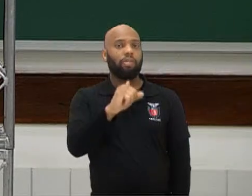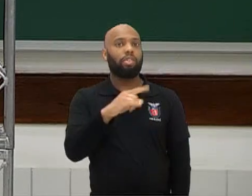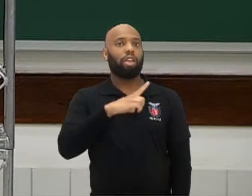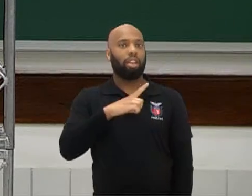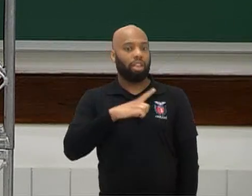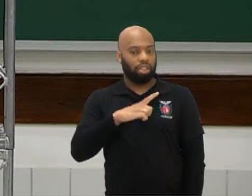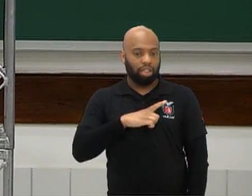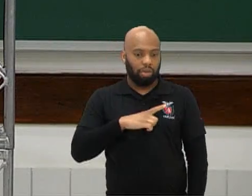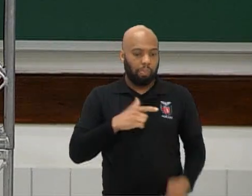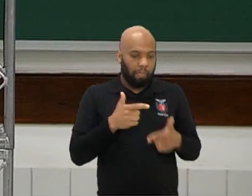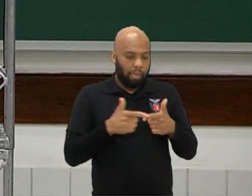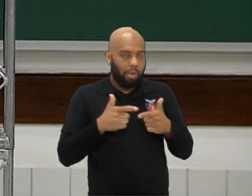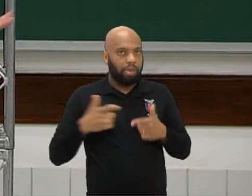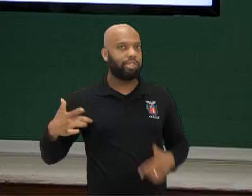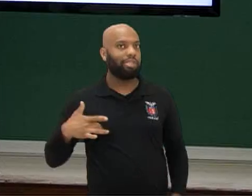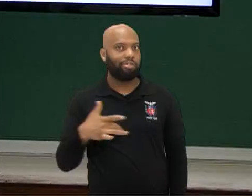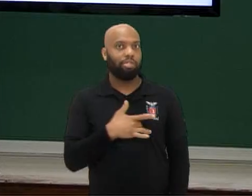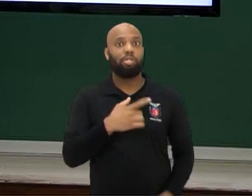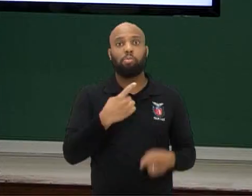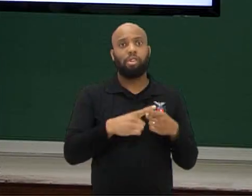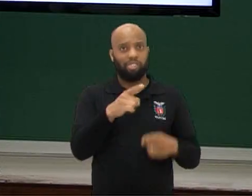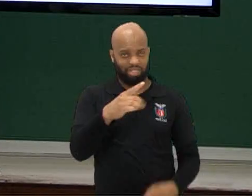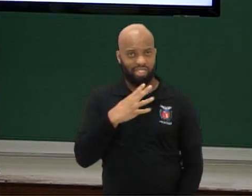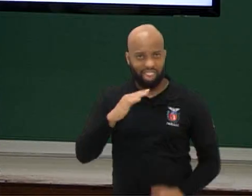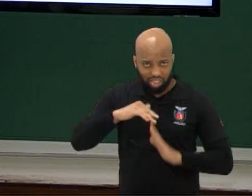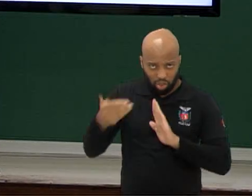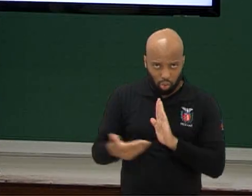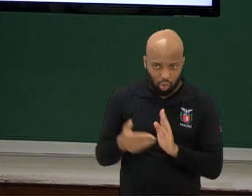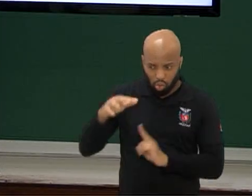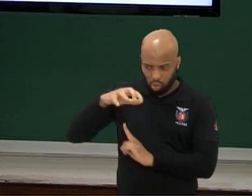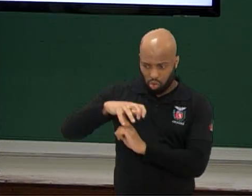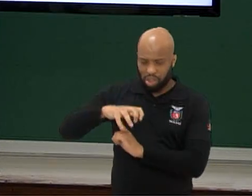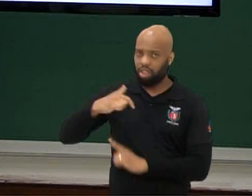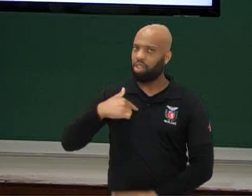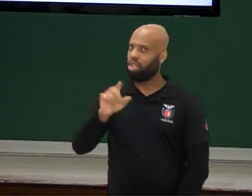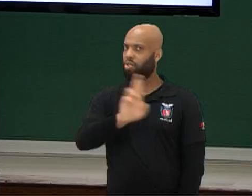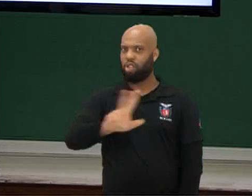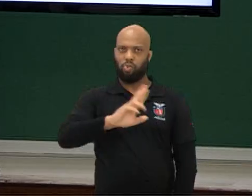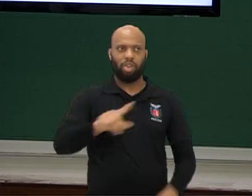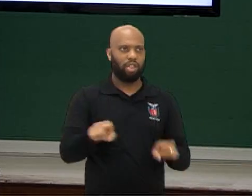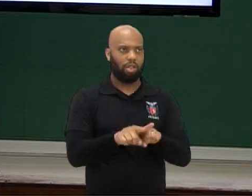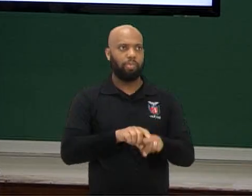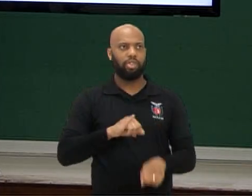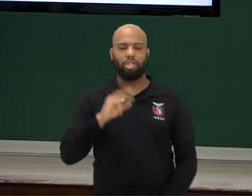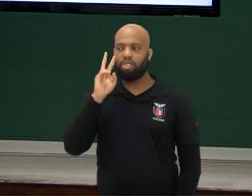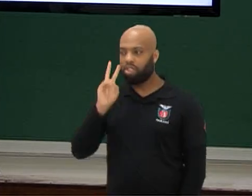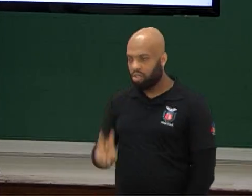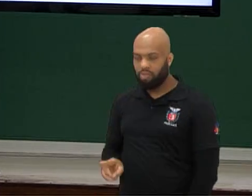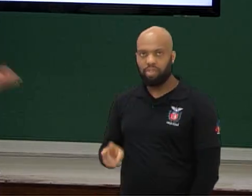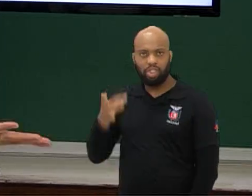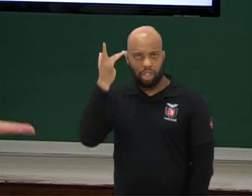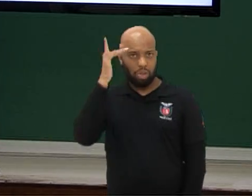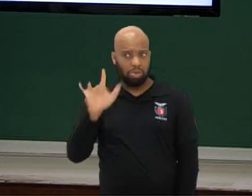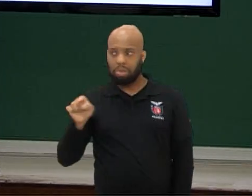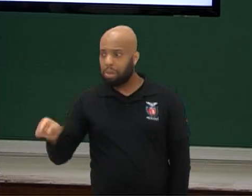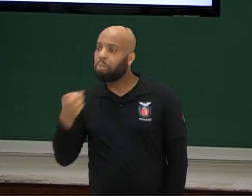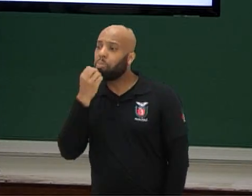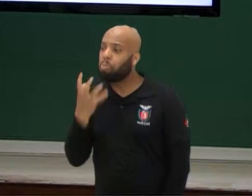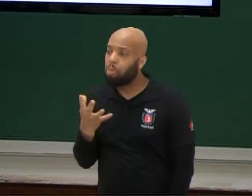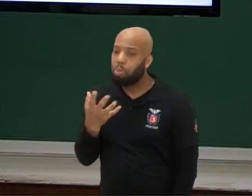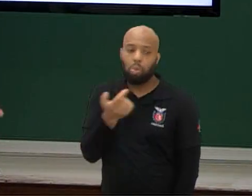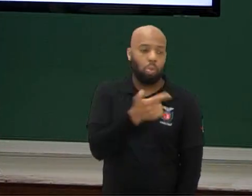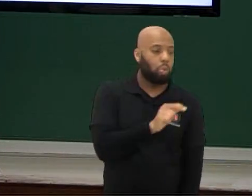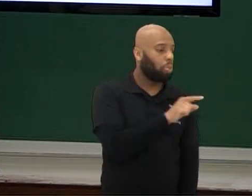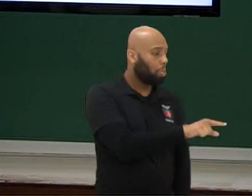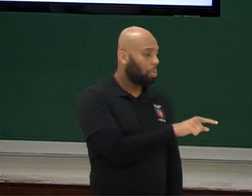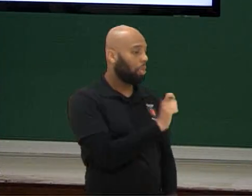intoxicar? Você não é especialista em cogumelo. Eu não sou especialista em cogumelo. Se eu olhar os cogumelos, eu não sei se um é tóxico e o outro